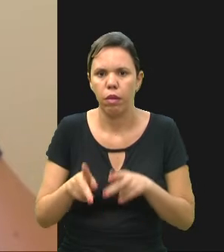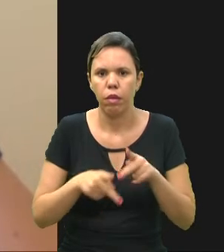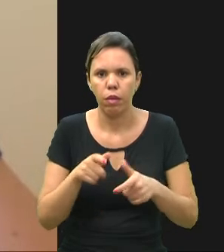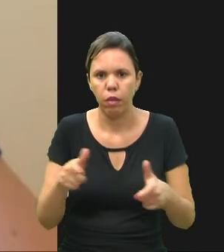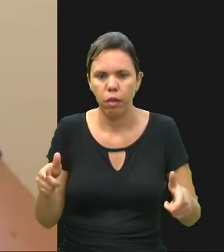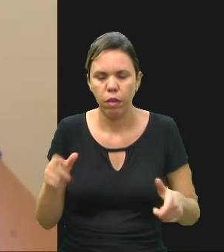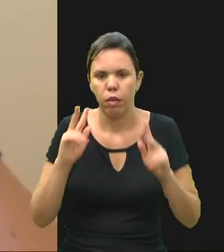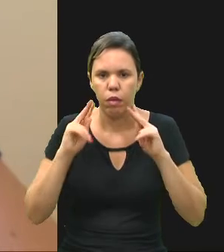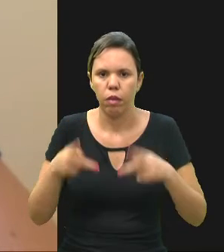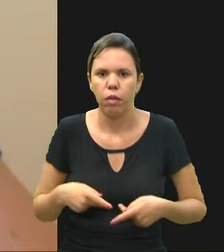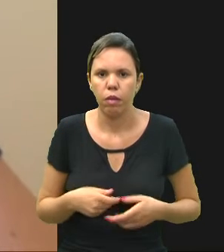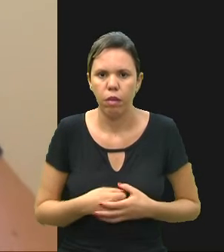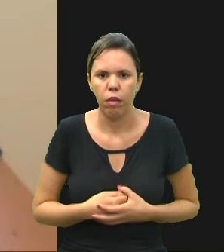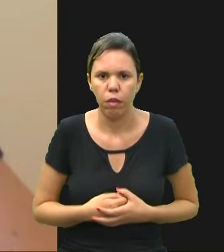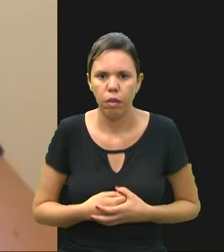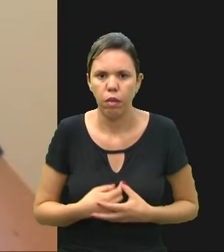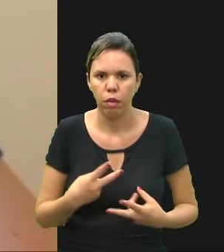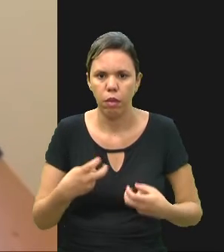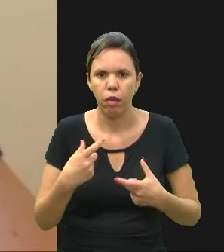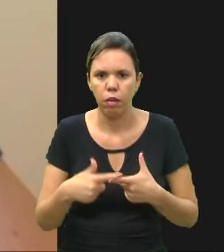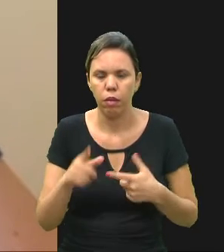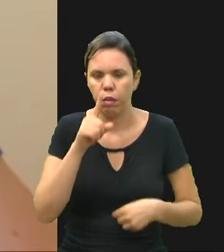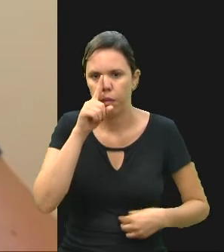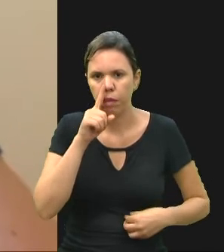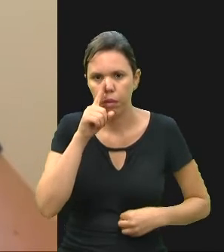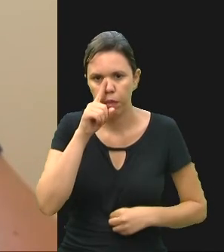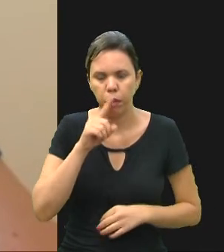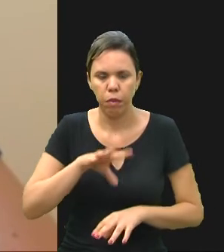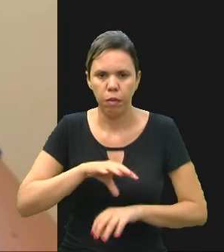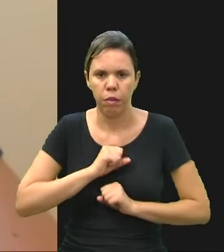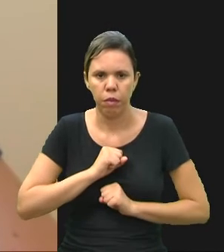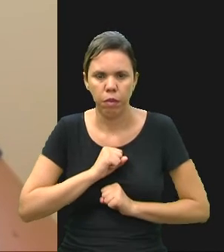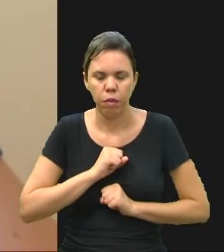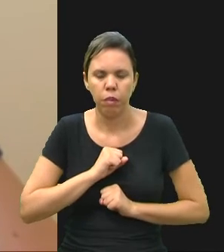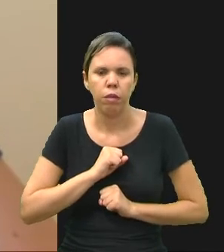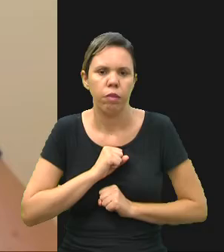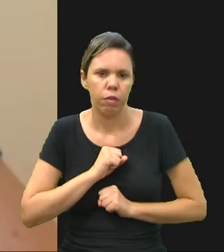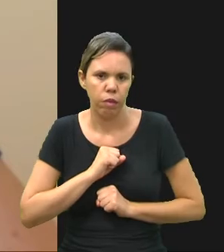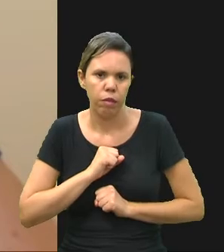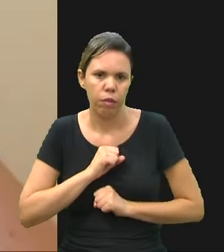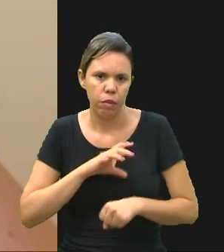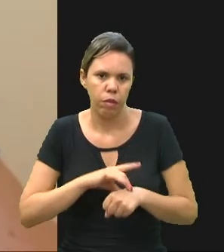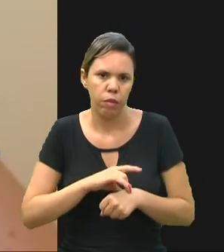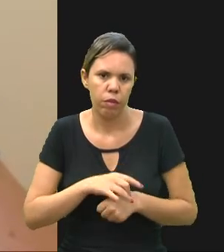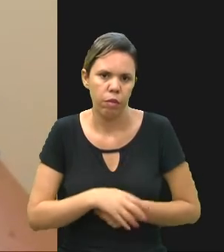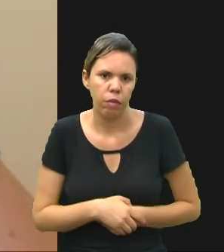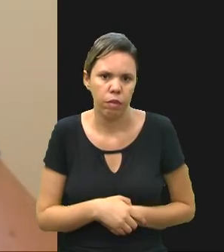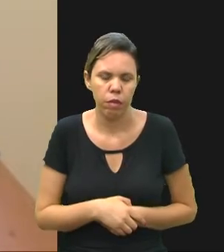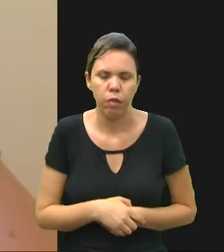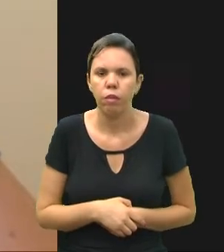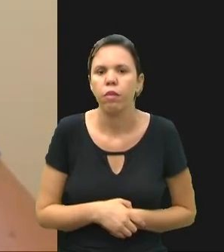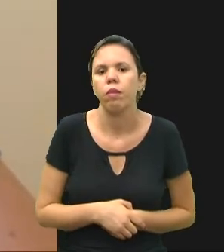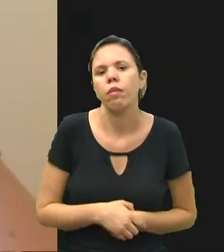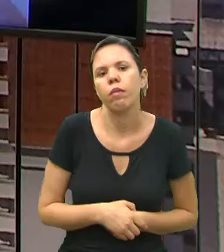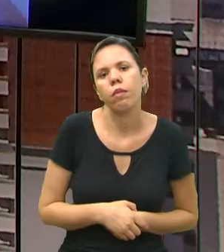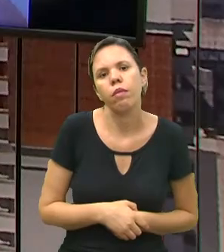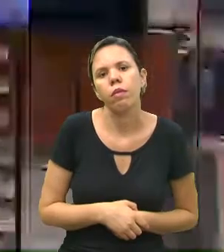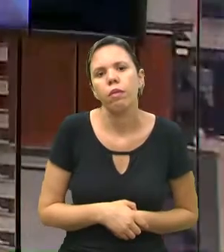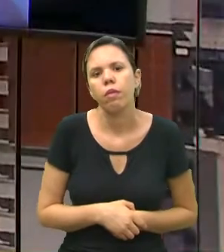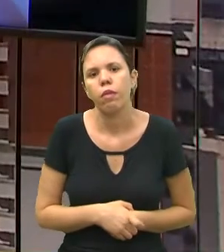a população humana se vê vulnerável, se vê contaminada por essas doenças, por esses